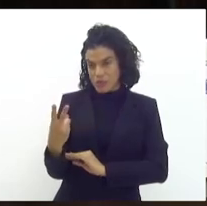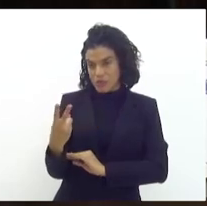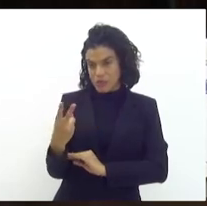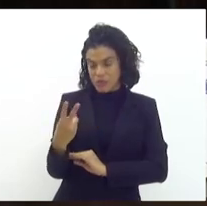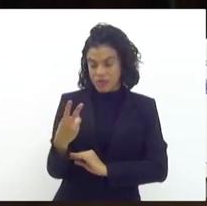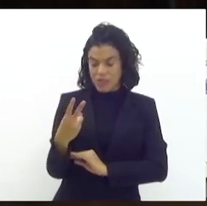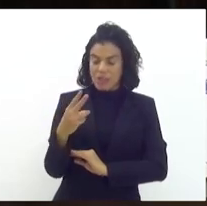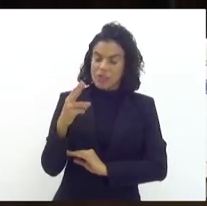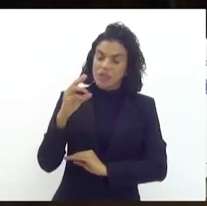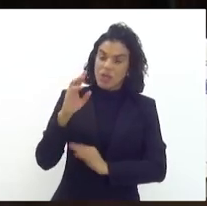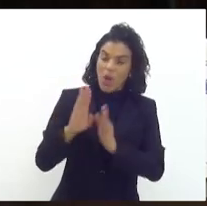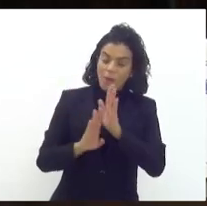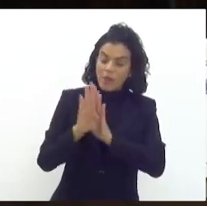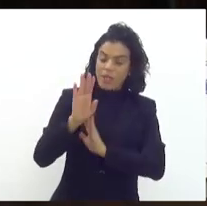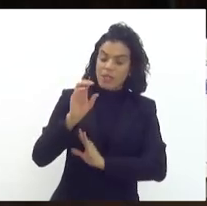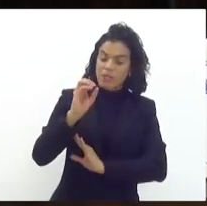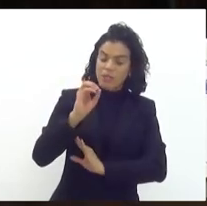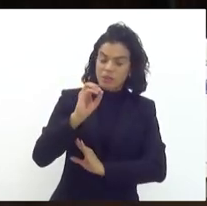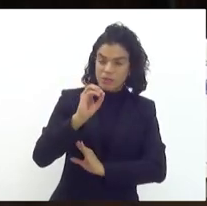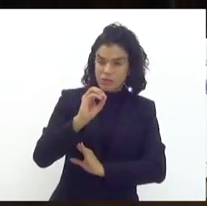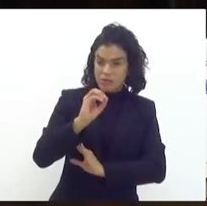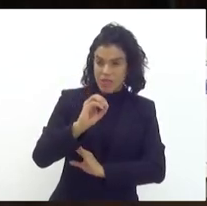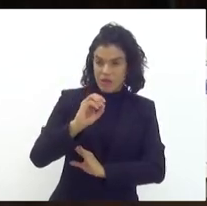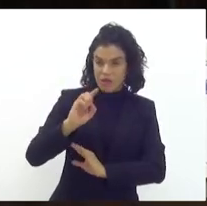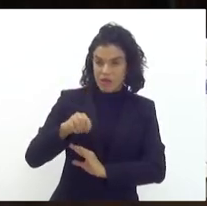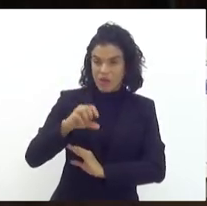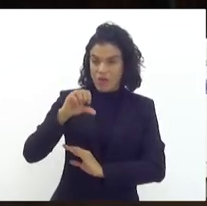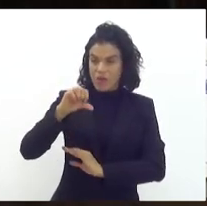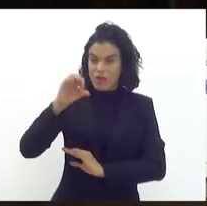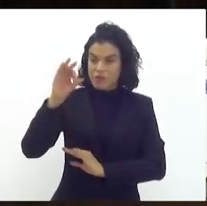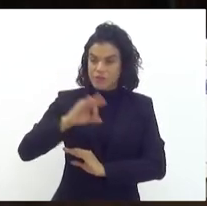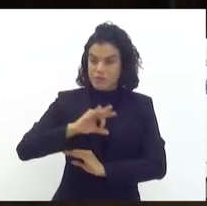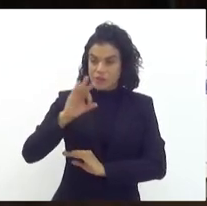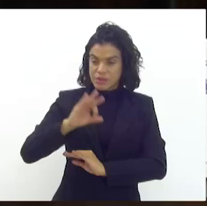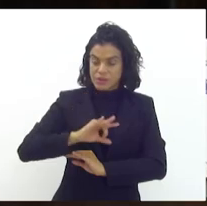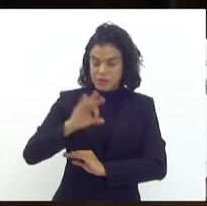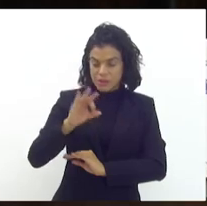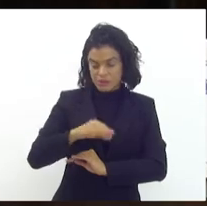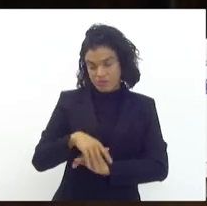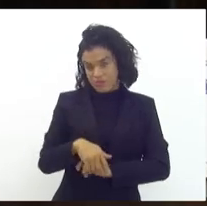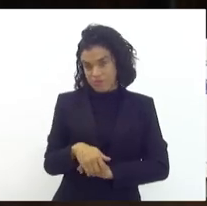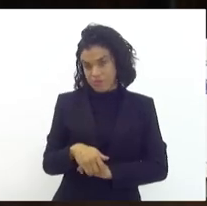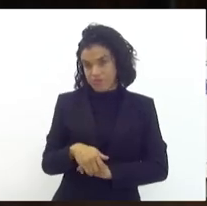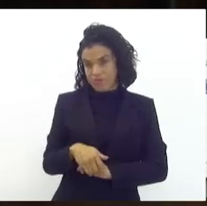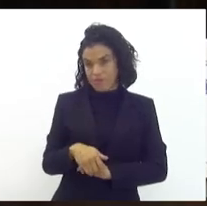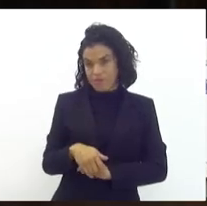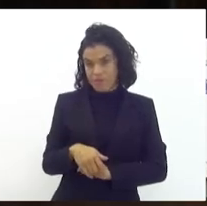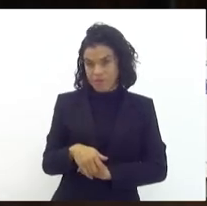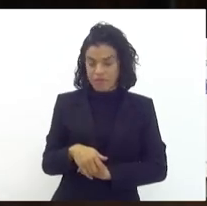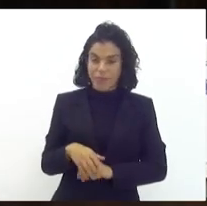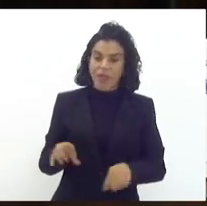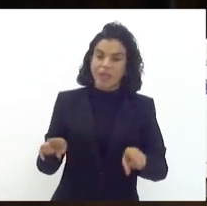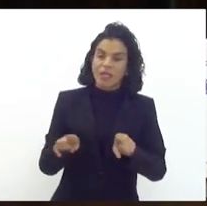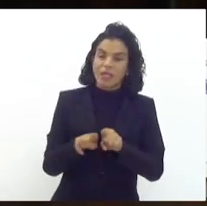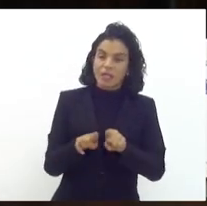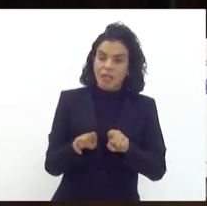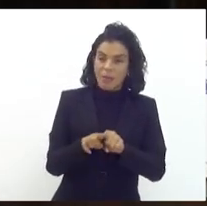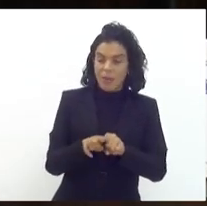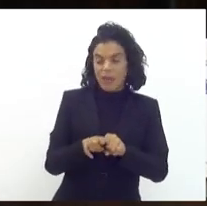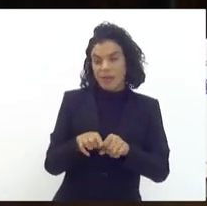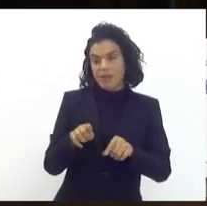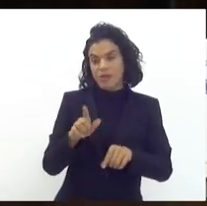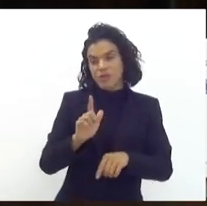2,9% do PIB no geral e você teria um nos nas cadeias